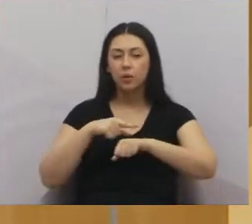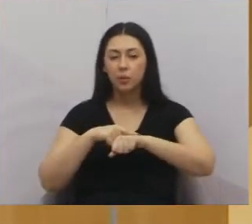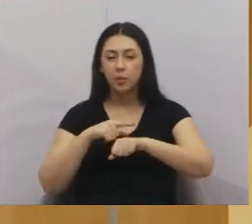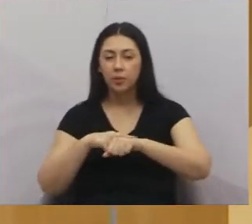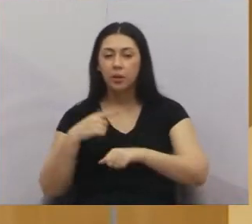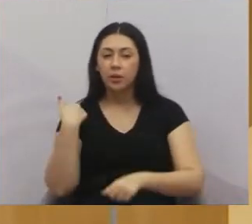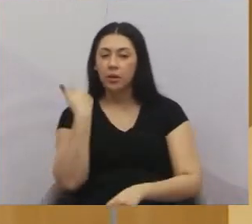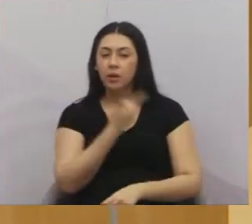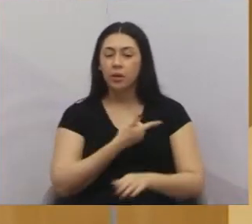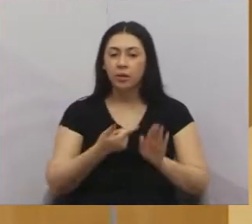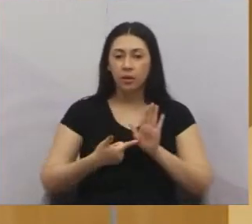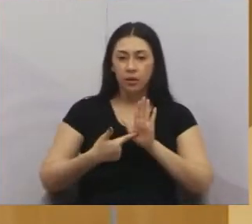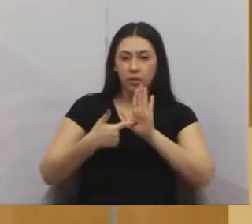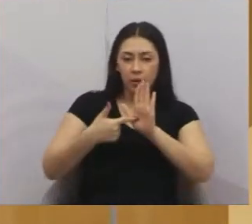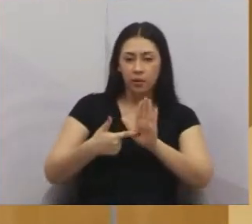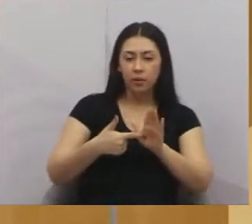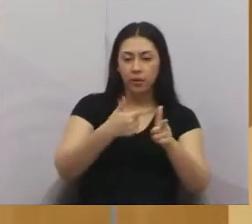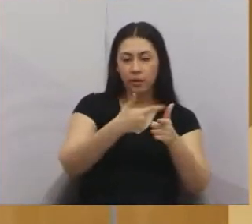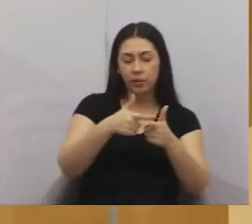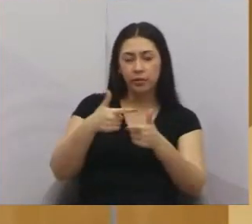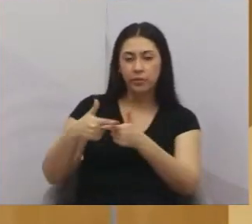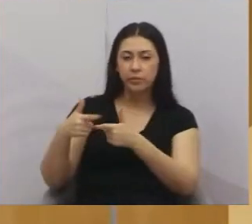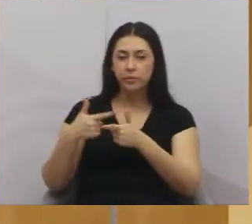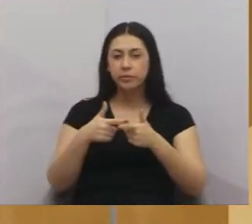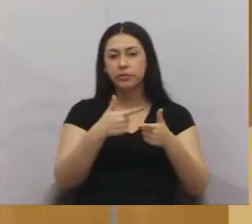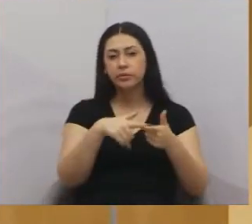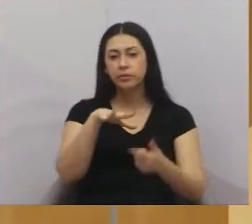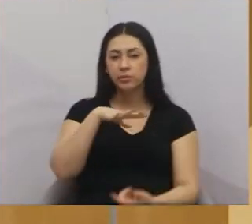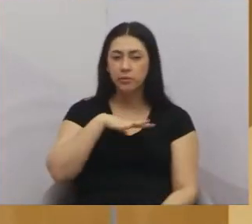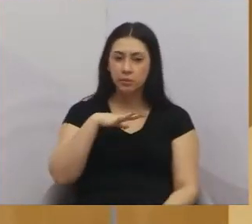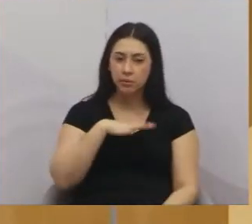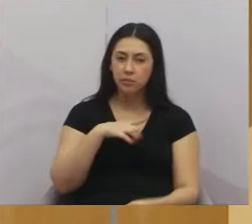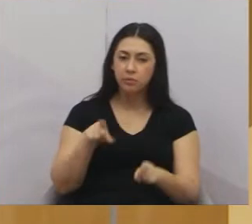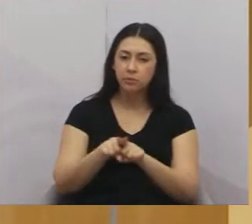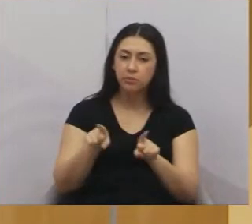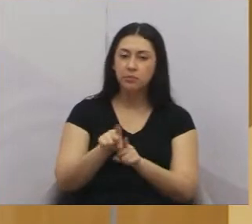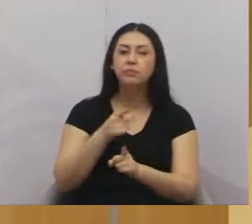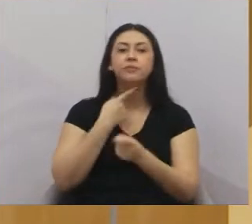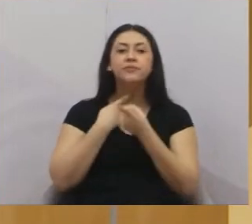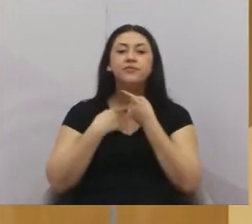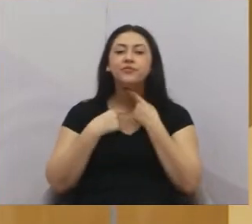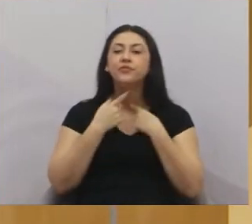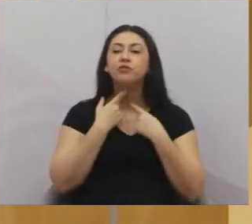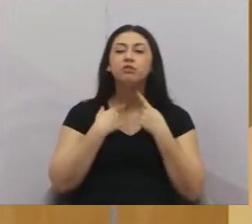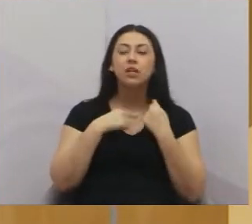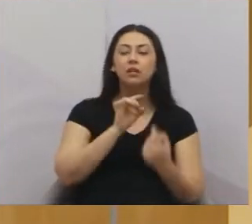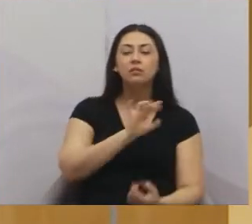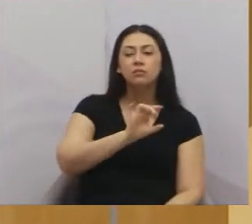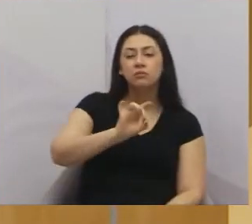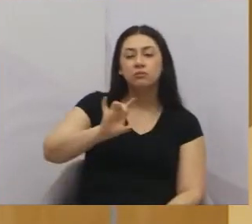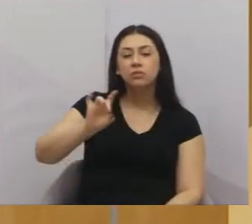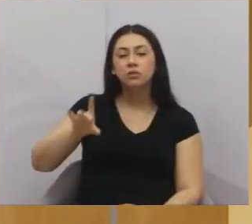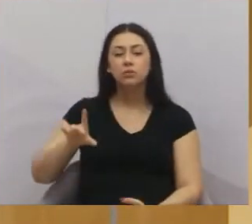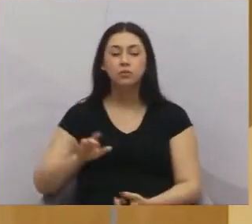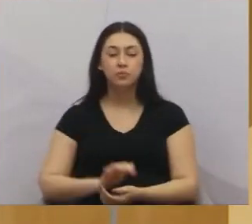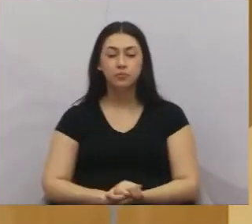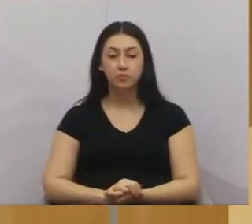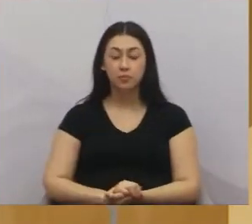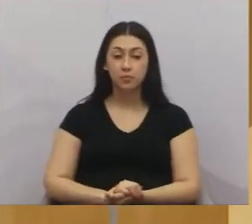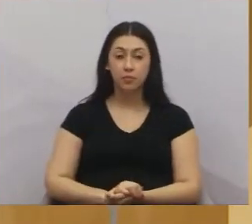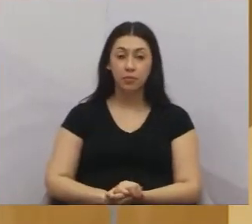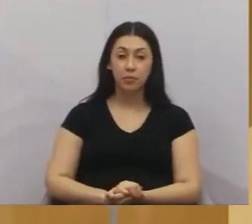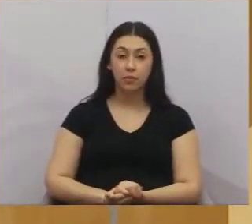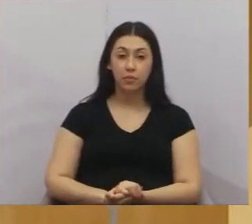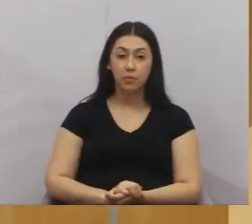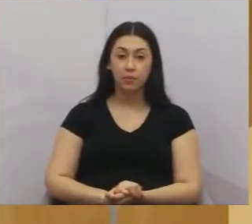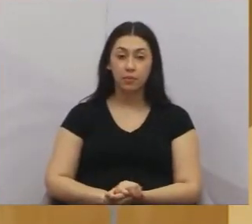coloca as dificuldades da cidade de Jacareí, coloca os anseios dos vereadores, do prefeito, para